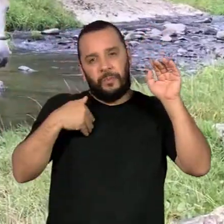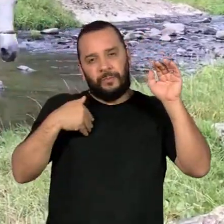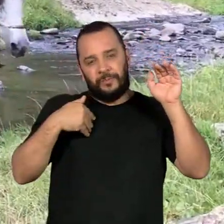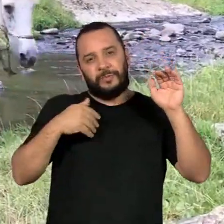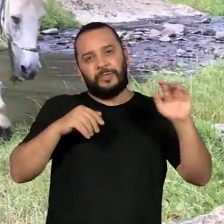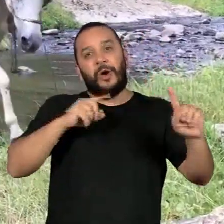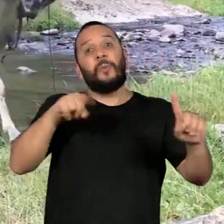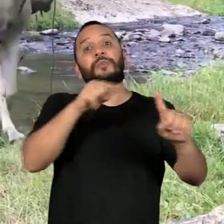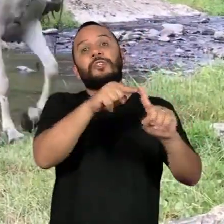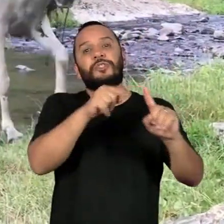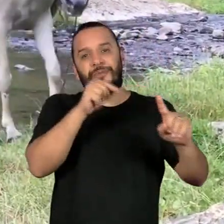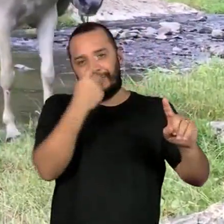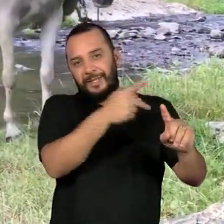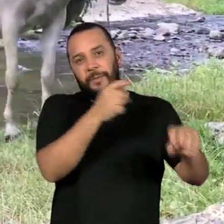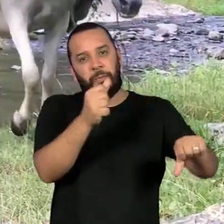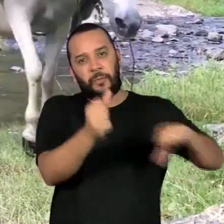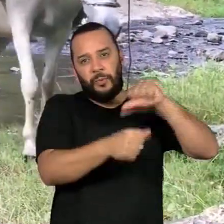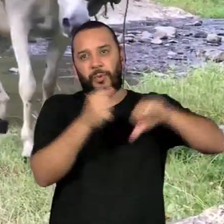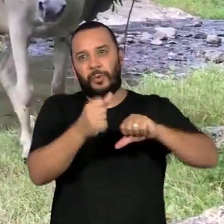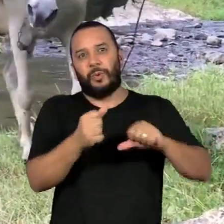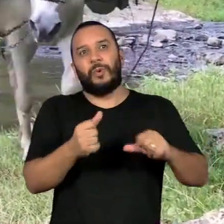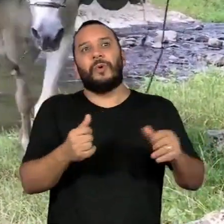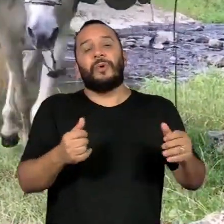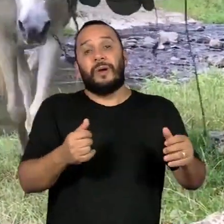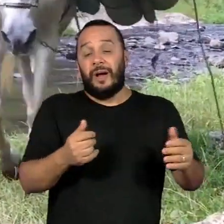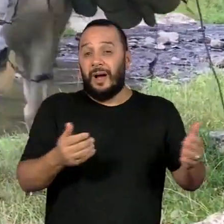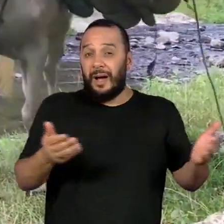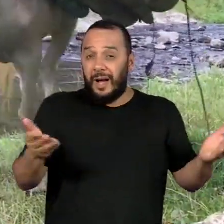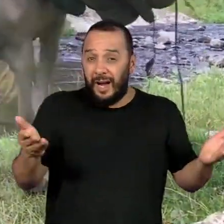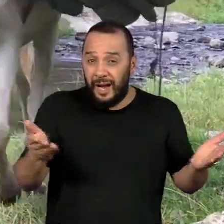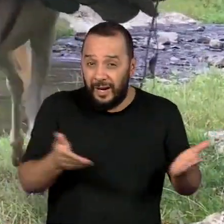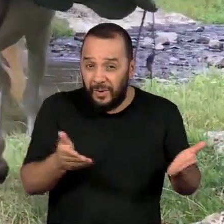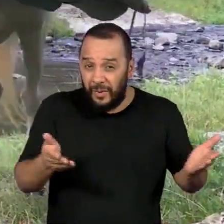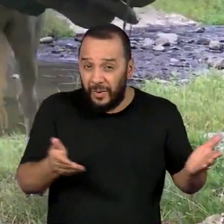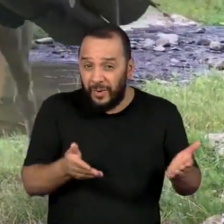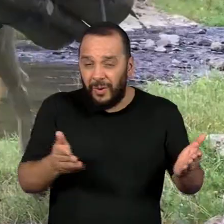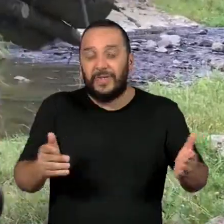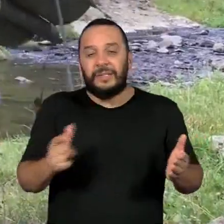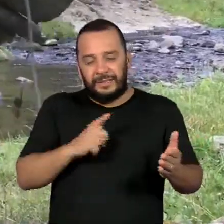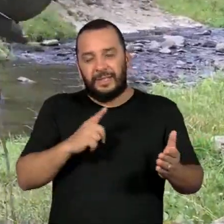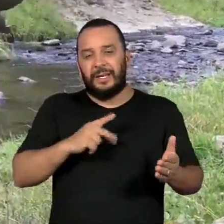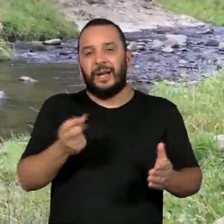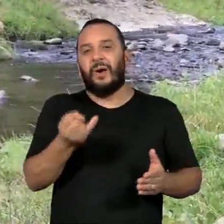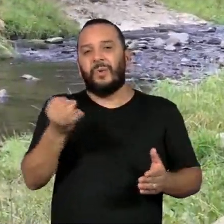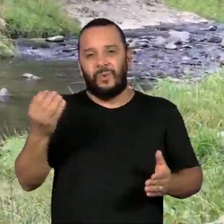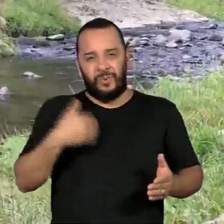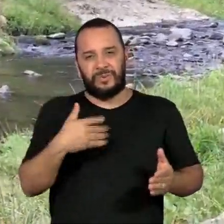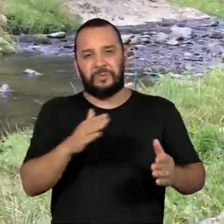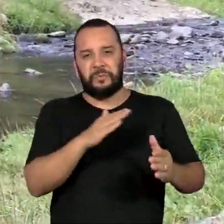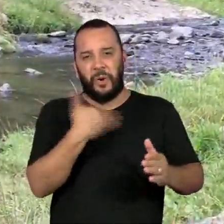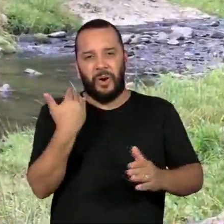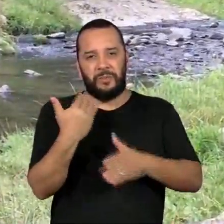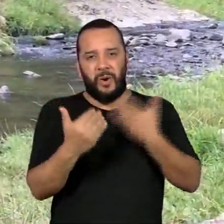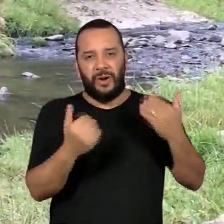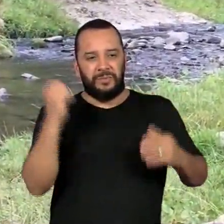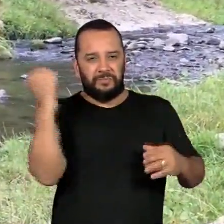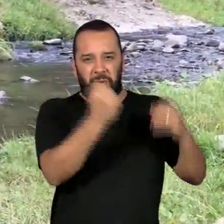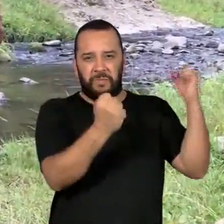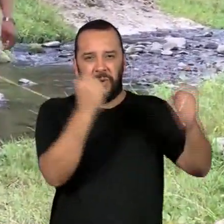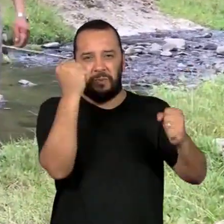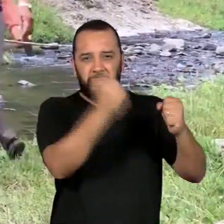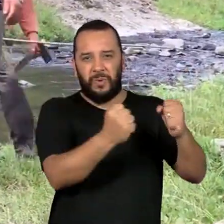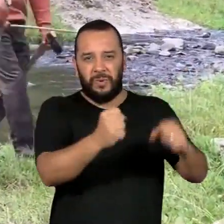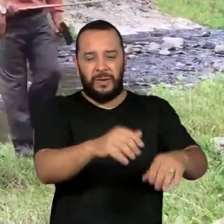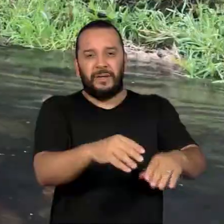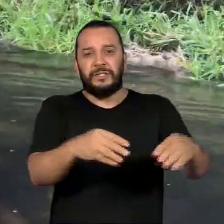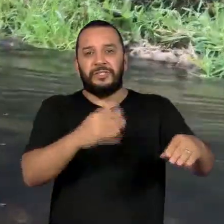de ambientalistas, eles estão sendo abatidos em massa. A pele dos animais passou a ser exportada